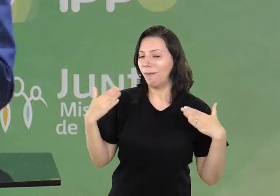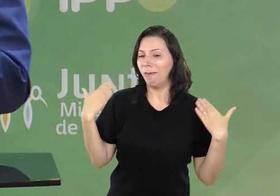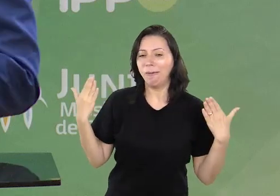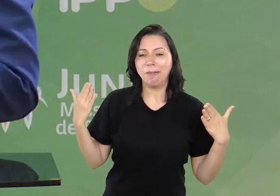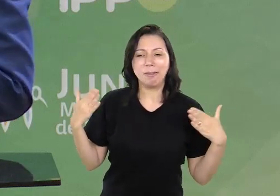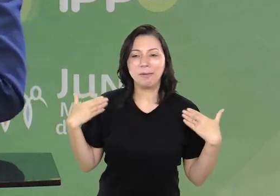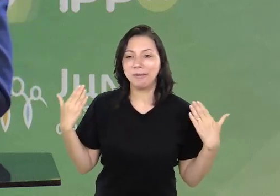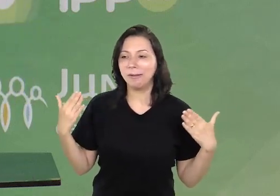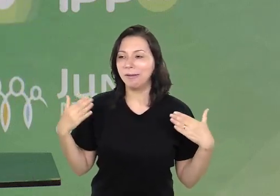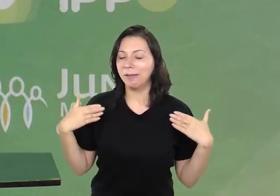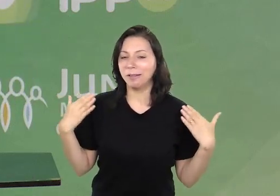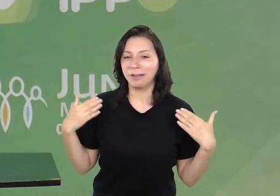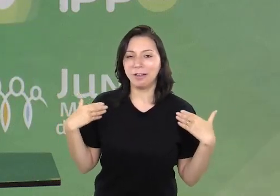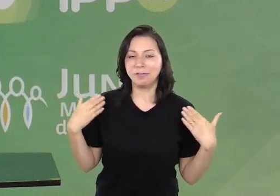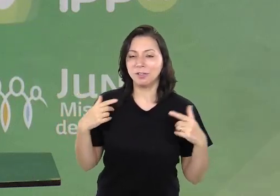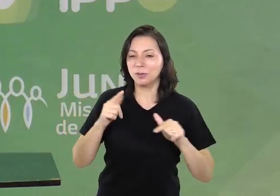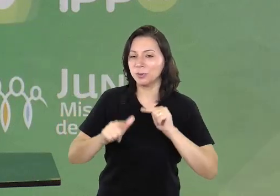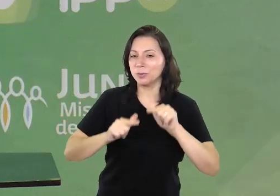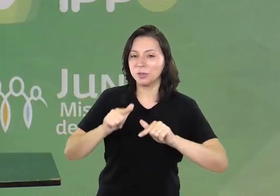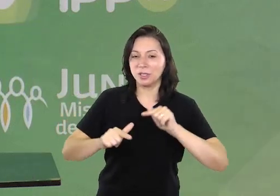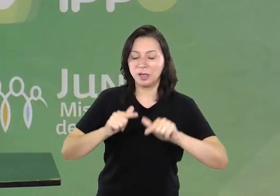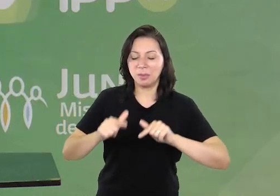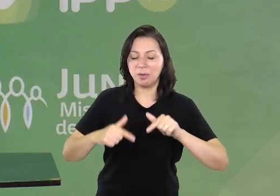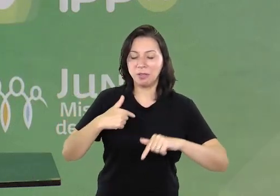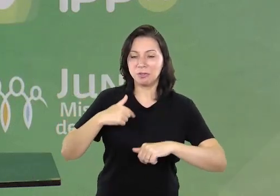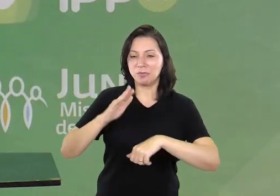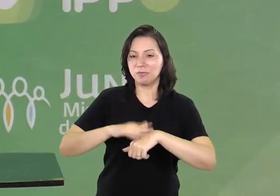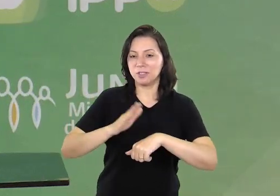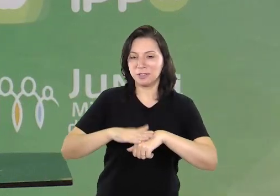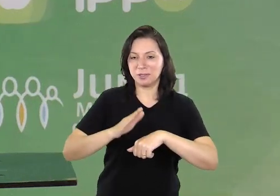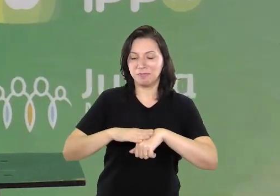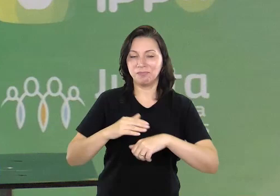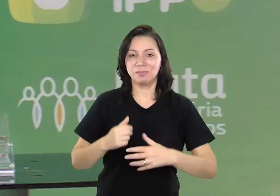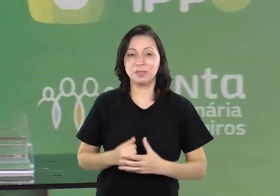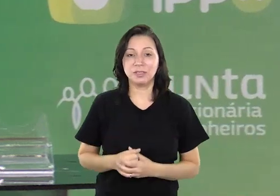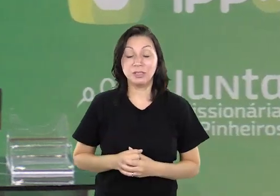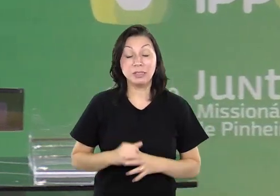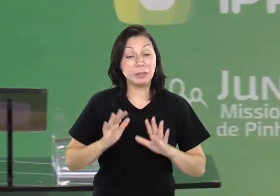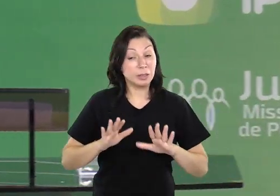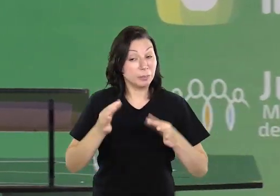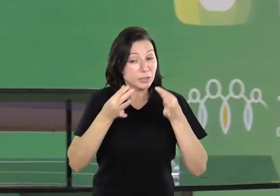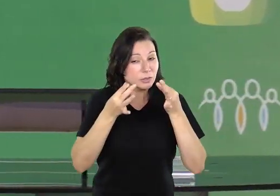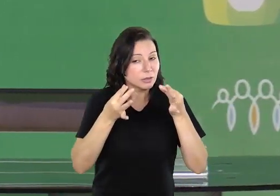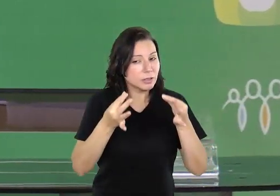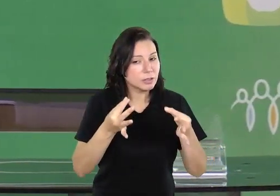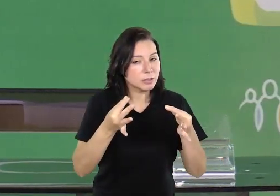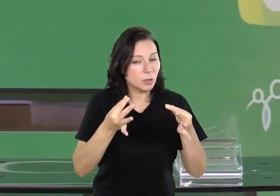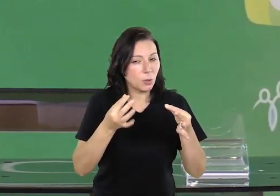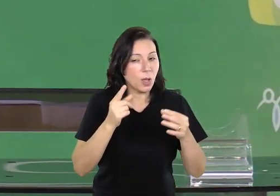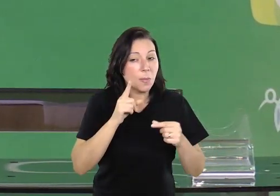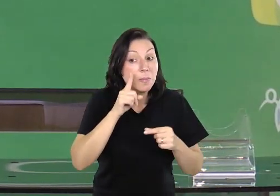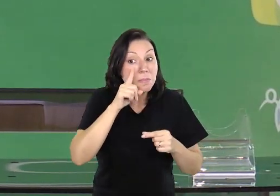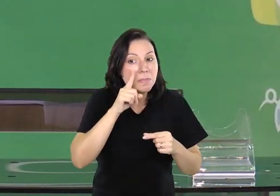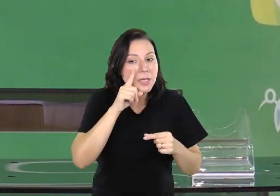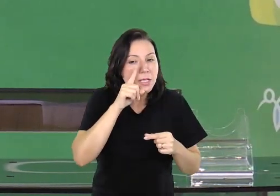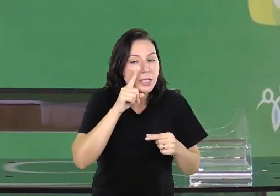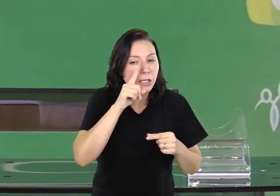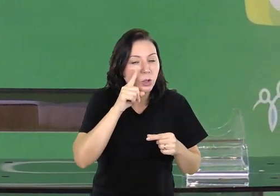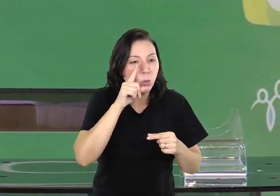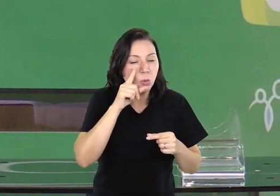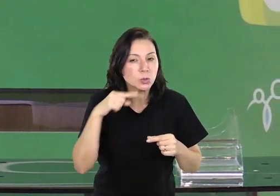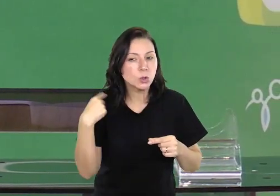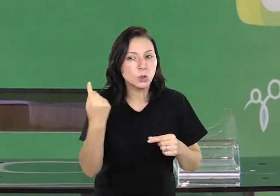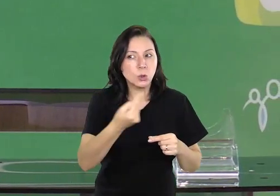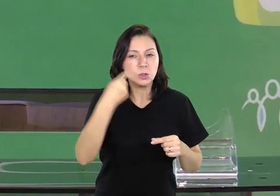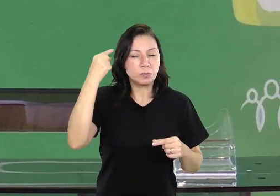recompensa de todas elas preste atenção nisso não há nada mais perigoso para o ser humano do que achar que ele merece